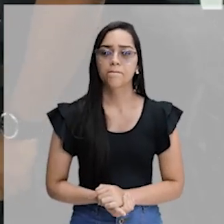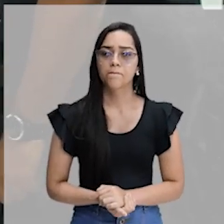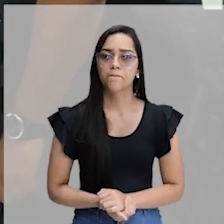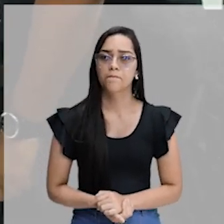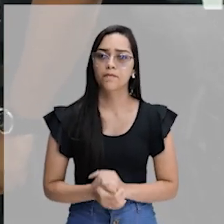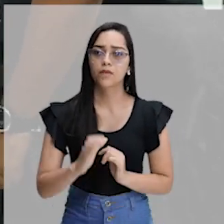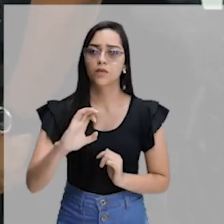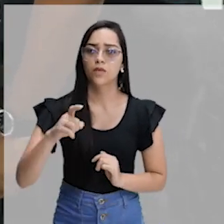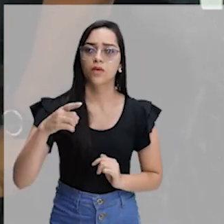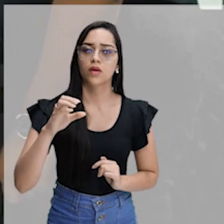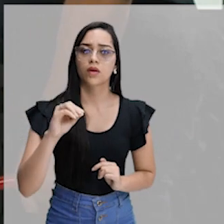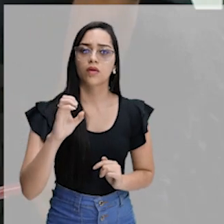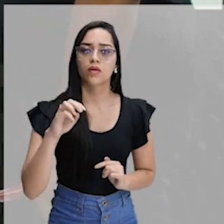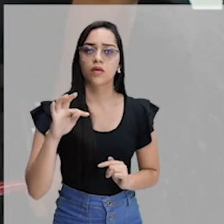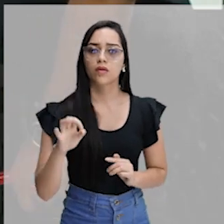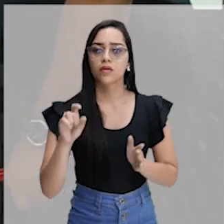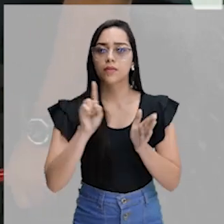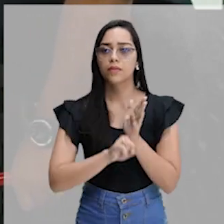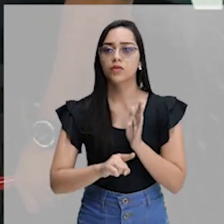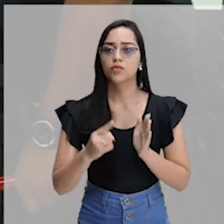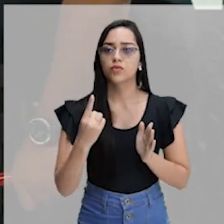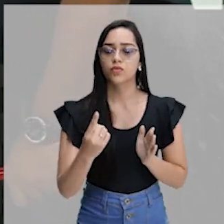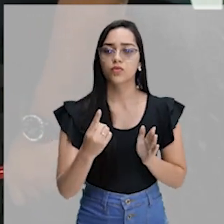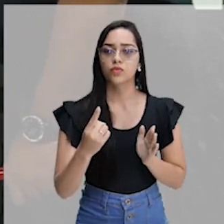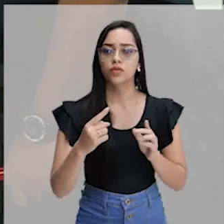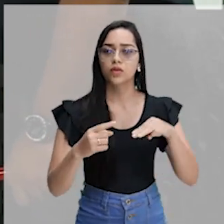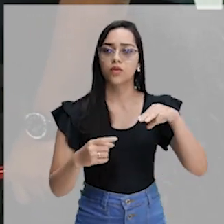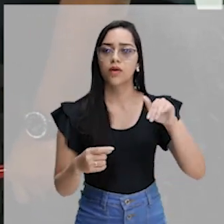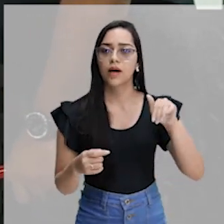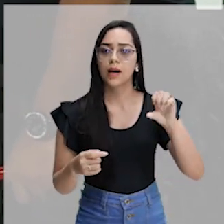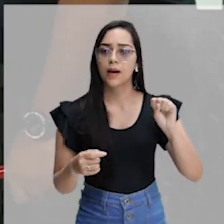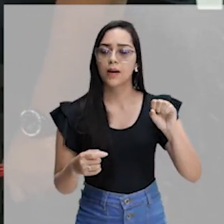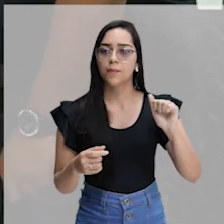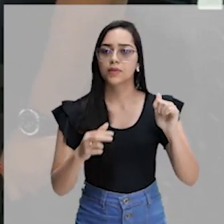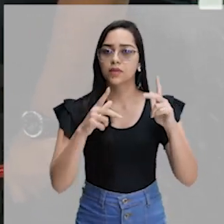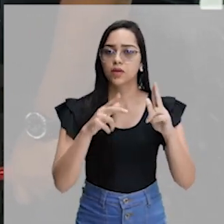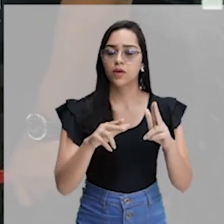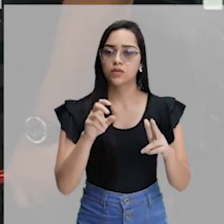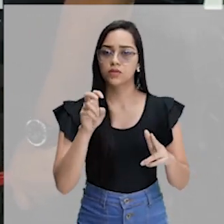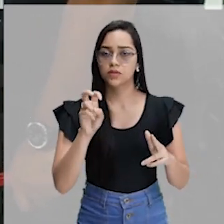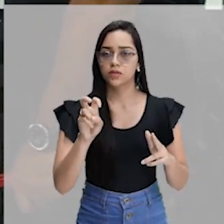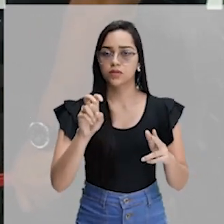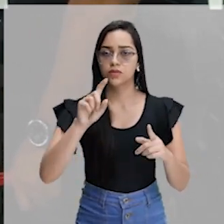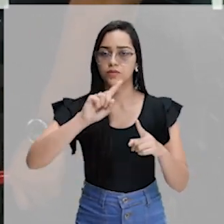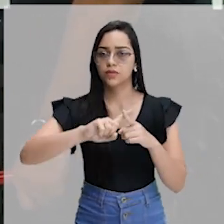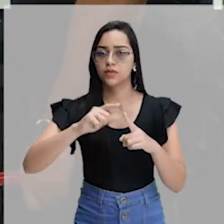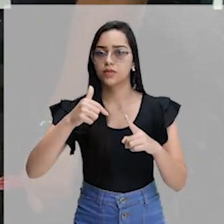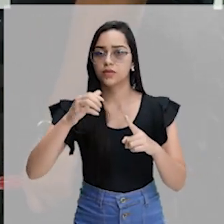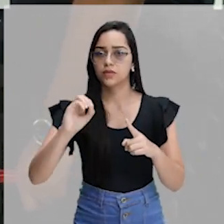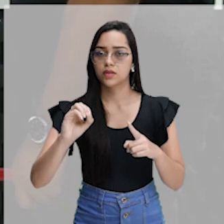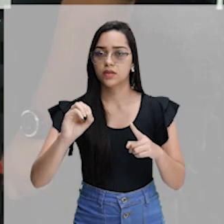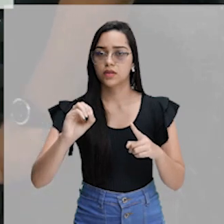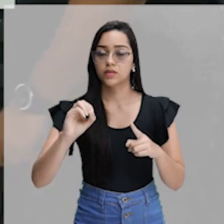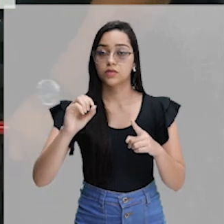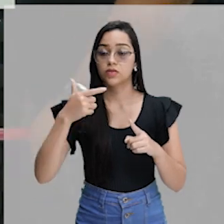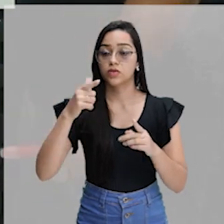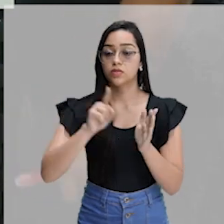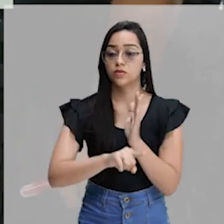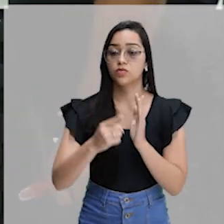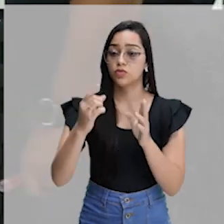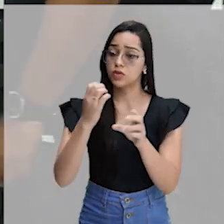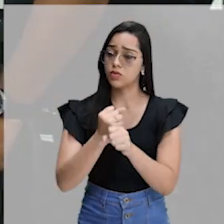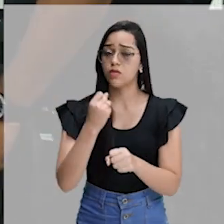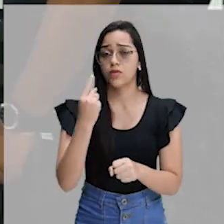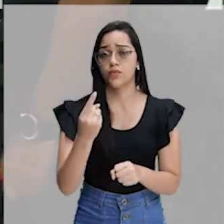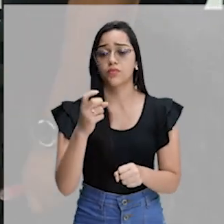expoente. Então, fica menos 1. Né? Então, a massa é de 5 vezes 10. 2 menos 1 é igual a